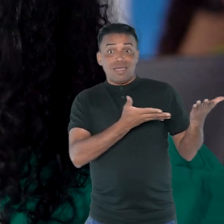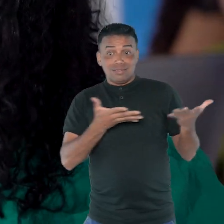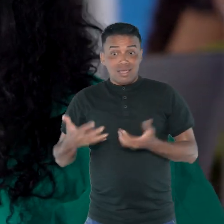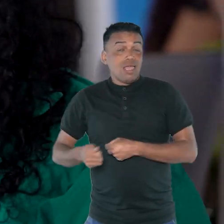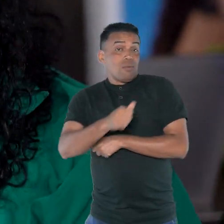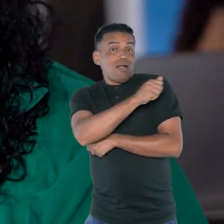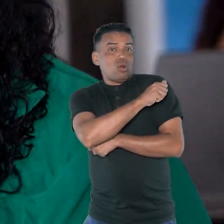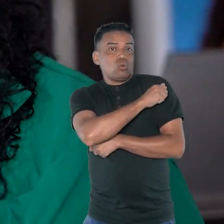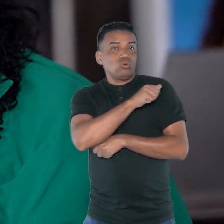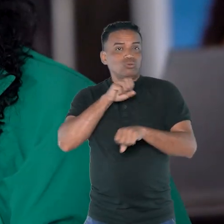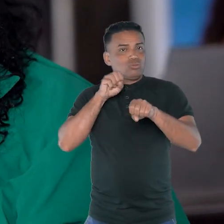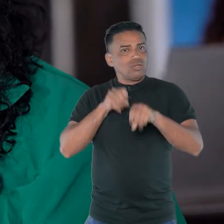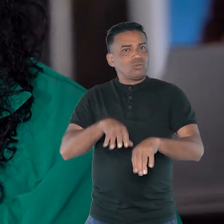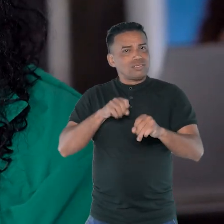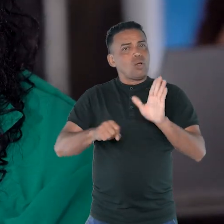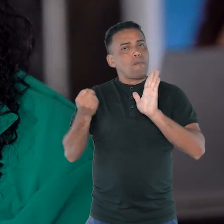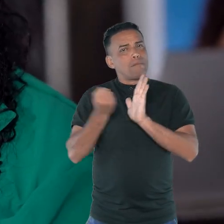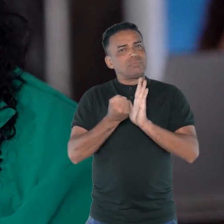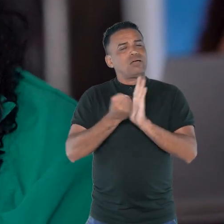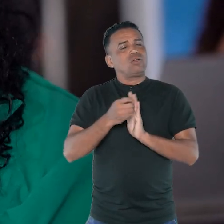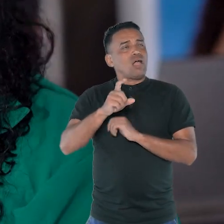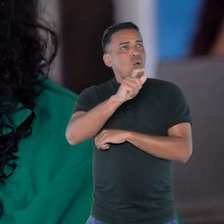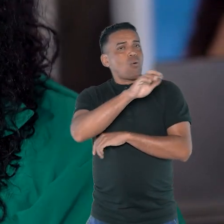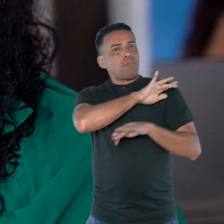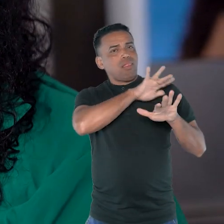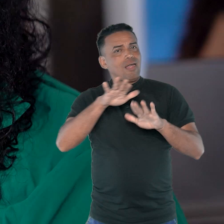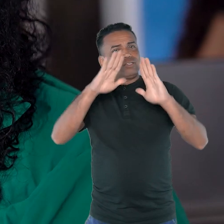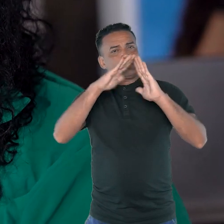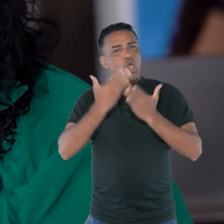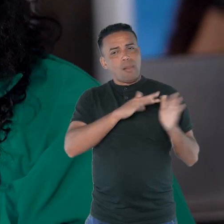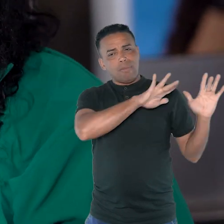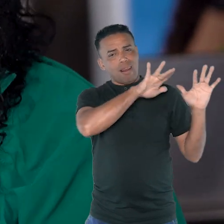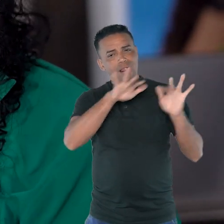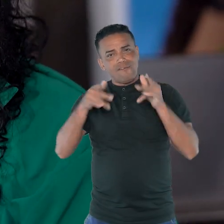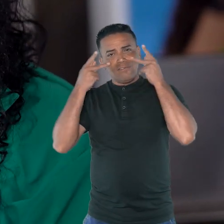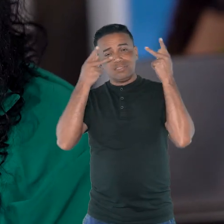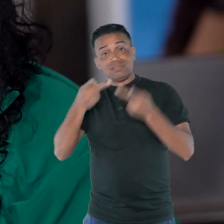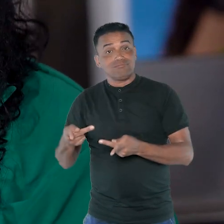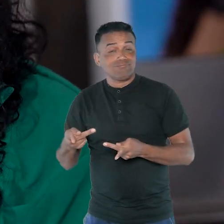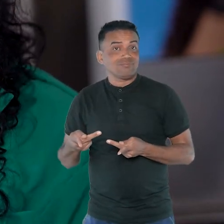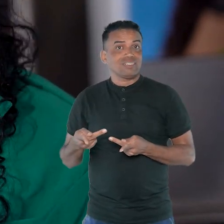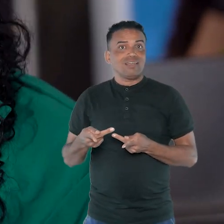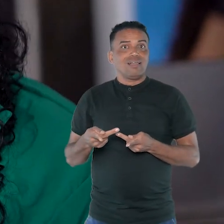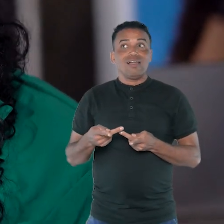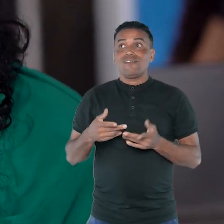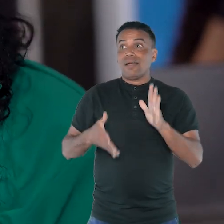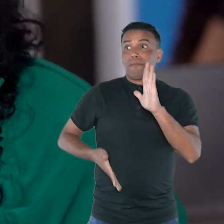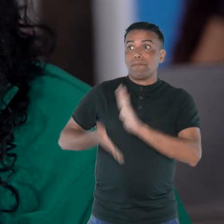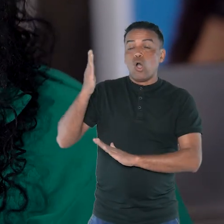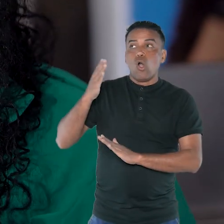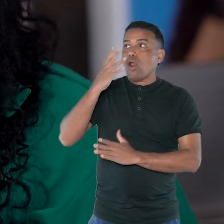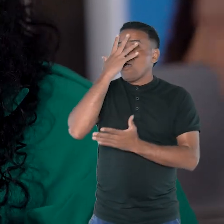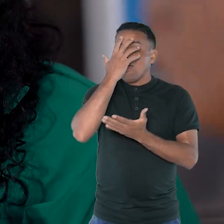patrimonial. Todos os dias esses alunos chegam, as escolas chegam aqui, e saem daqui assim encantados. Já